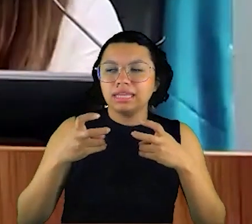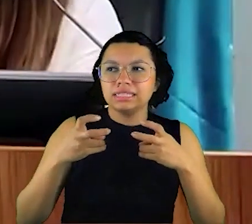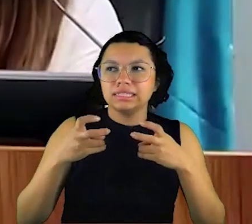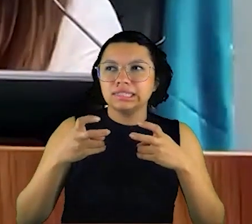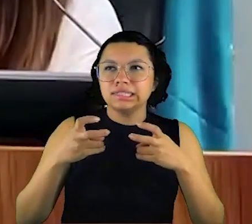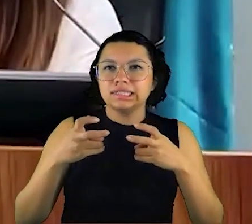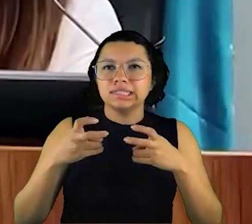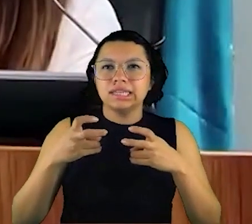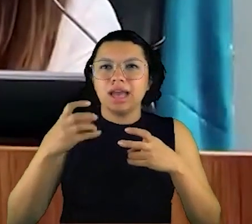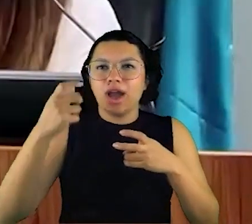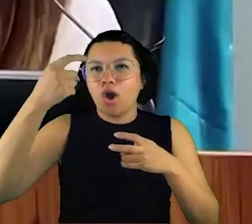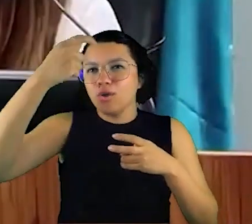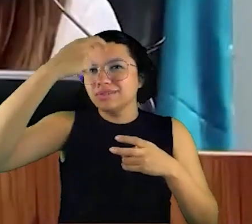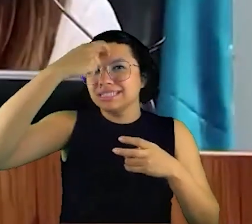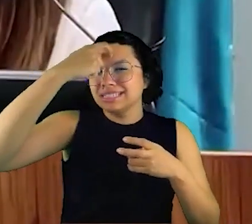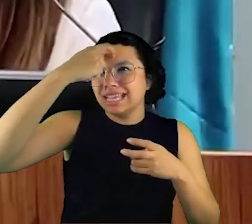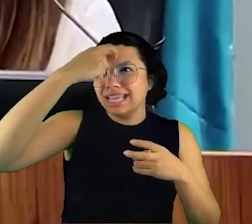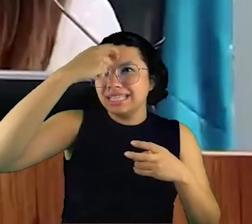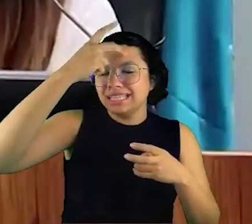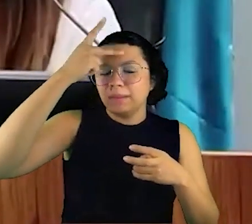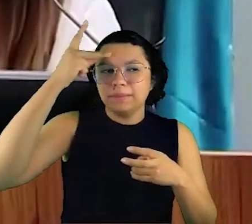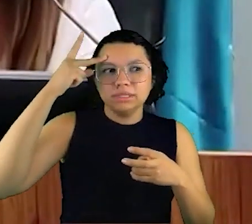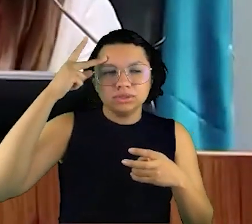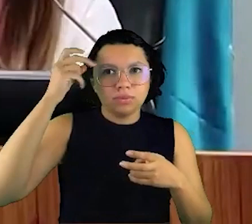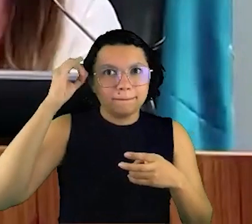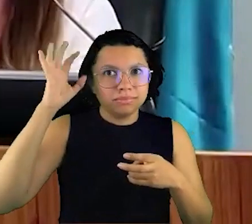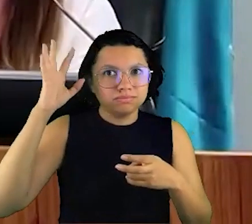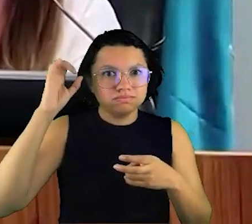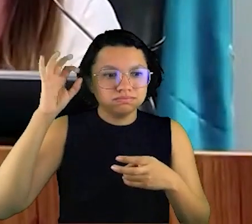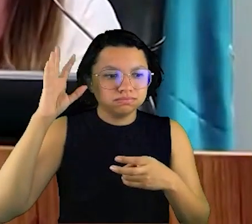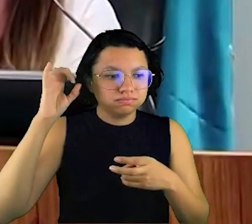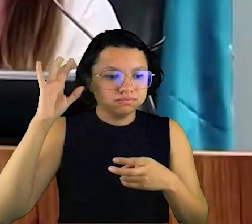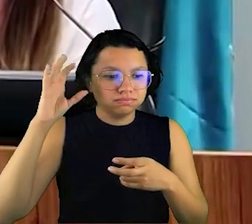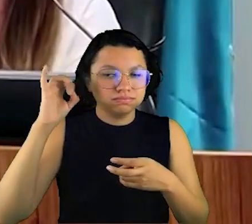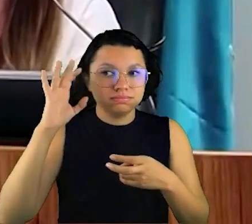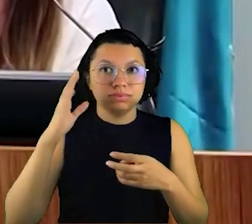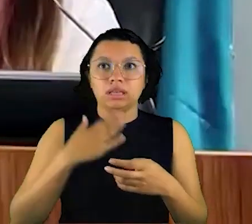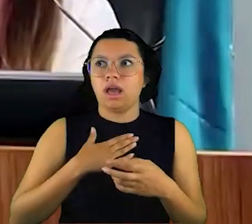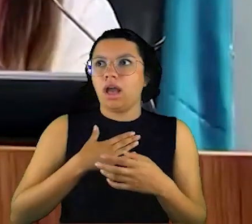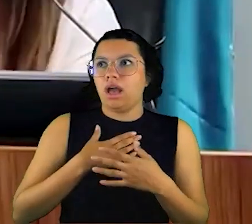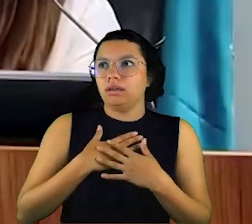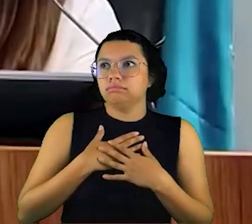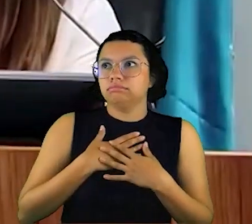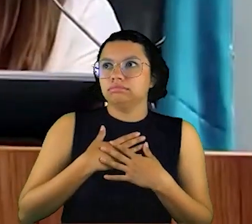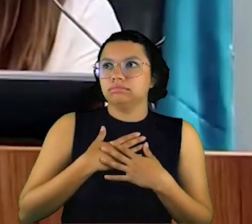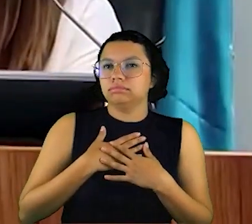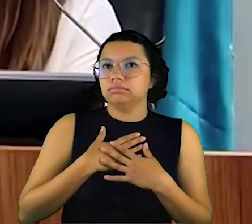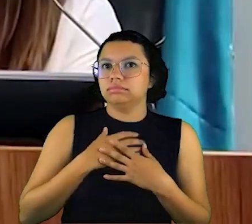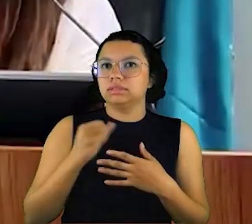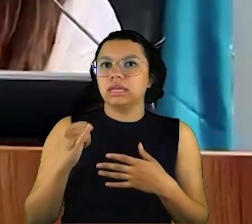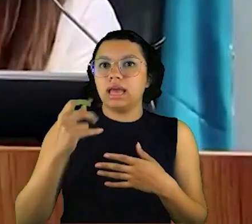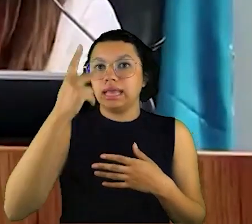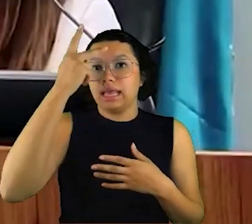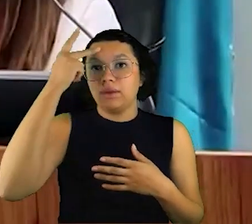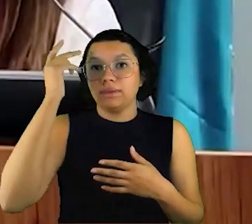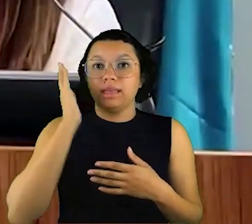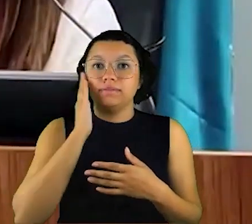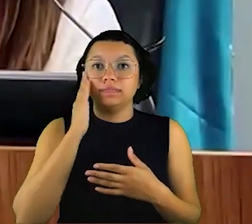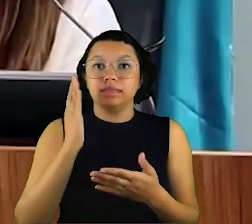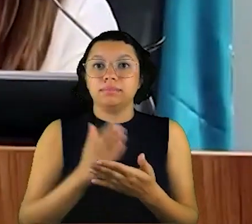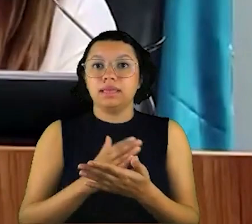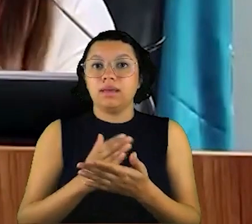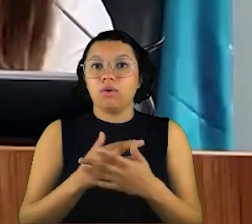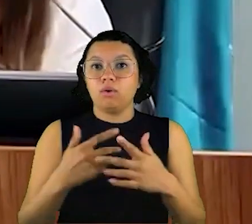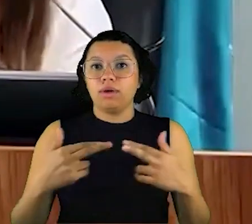grilo, né, começava a tocar na cabeça das pessoas. Ai, meu Deus, será que alguém vai saber alguma